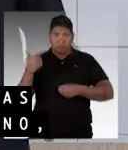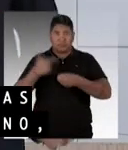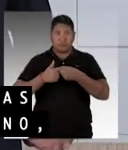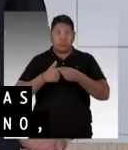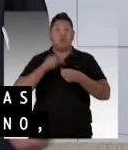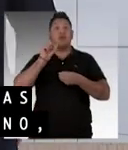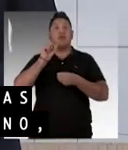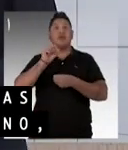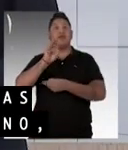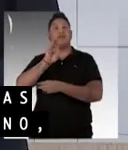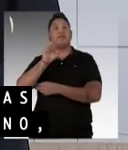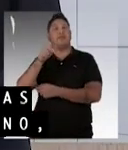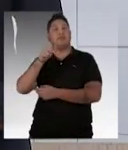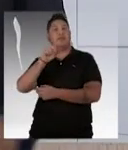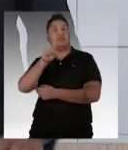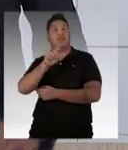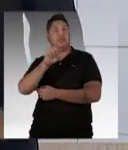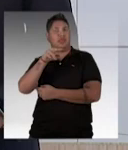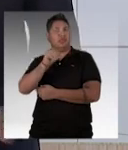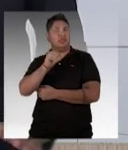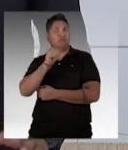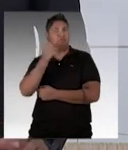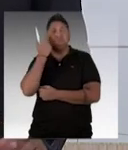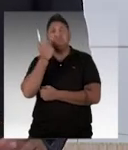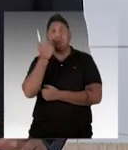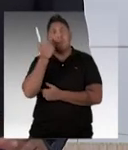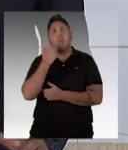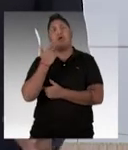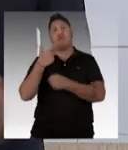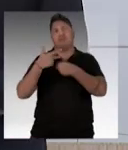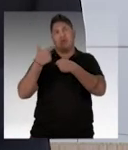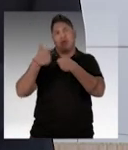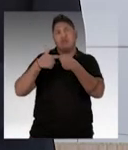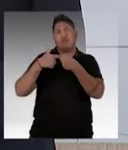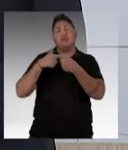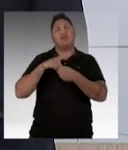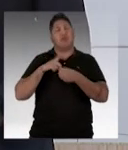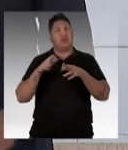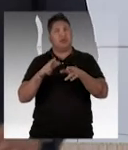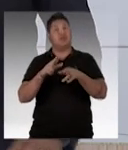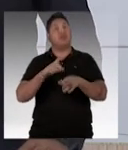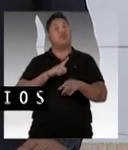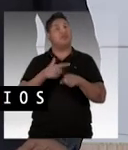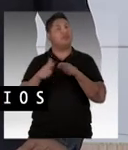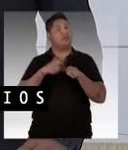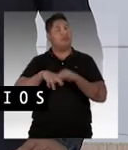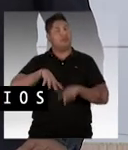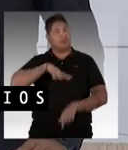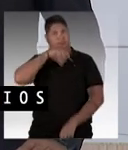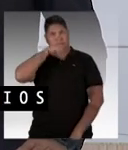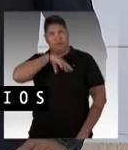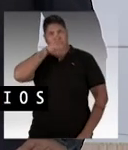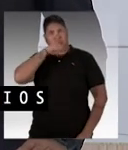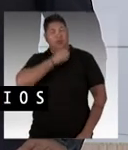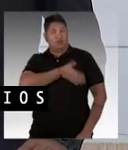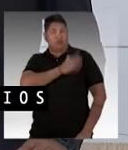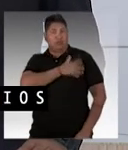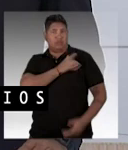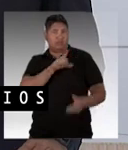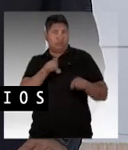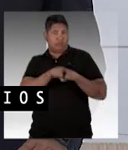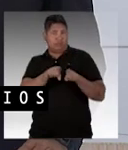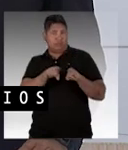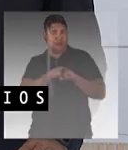há exposição ao benzeno, substância comum na gasolina e que, além do câncer, pode causar problemas respiratórios